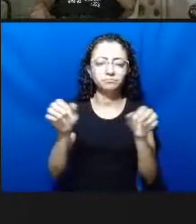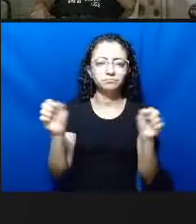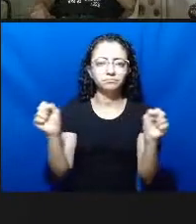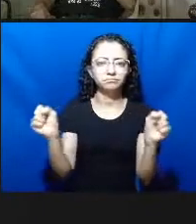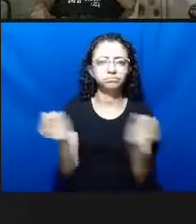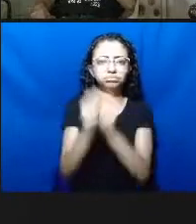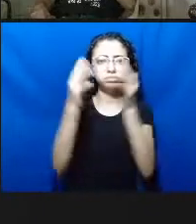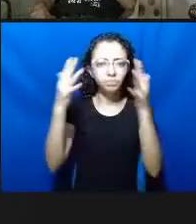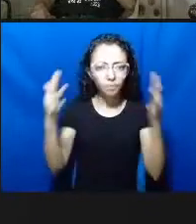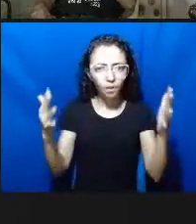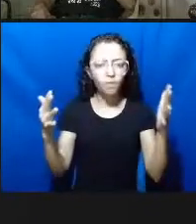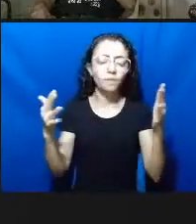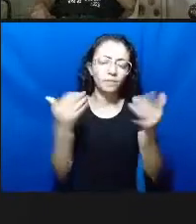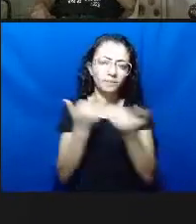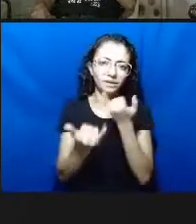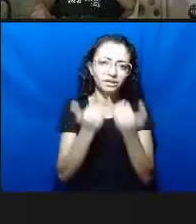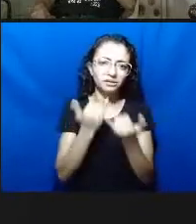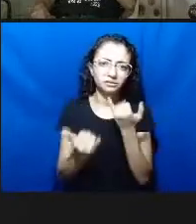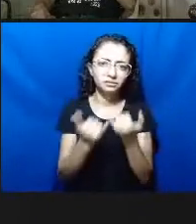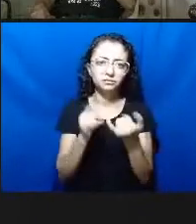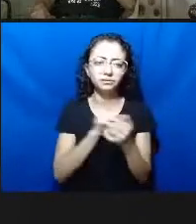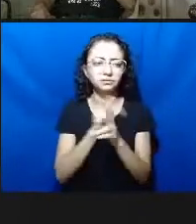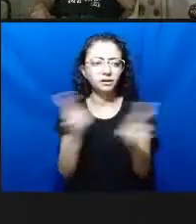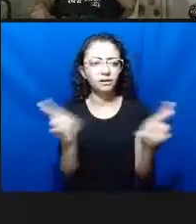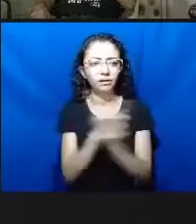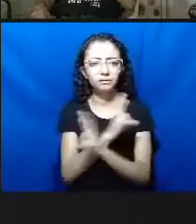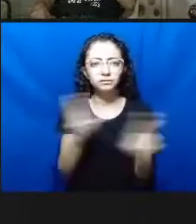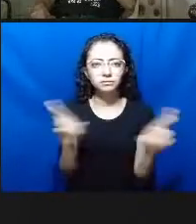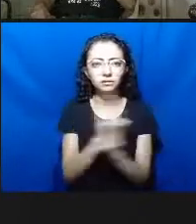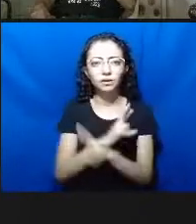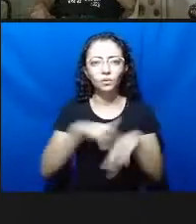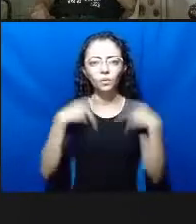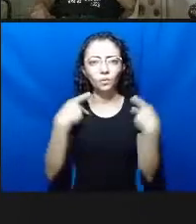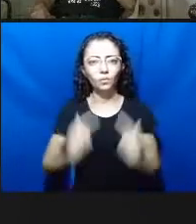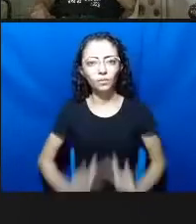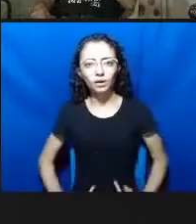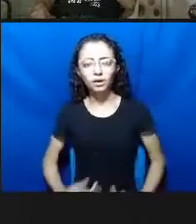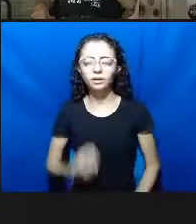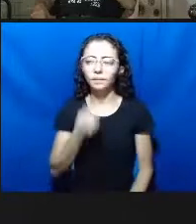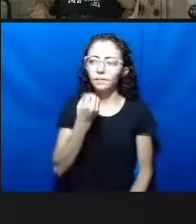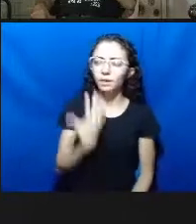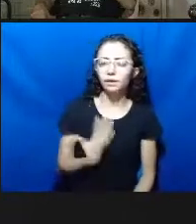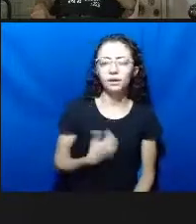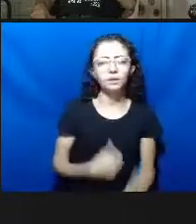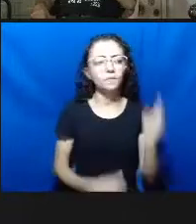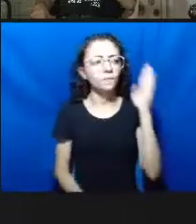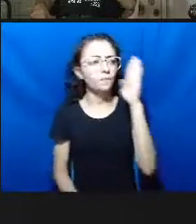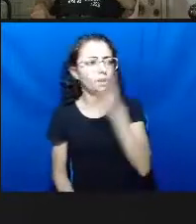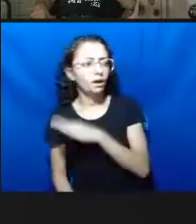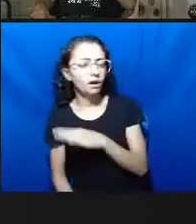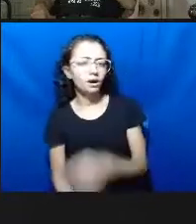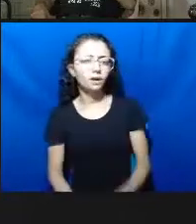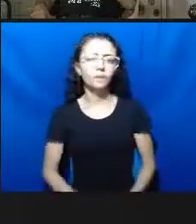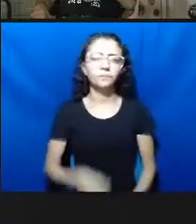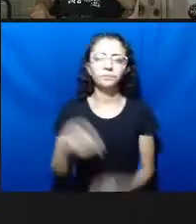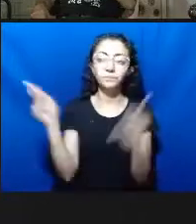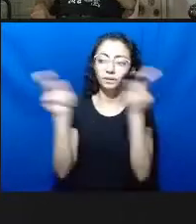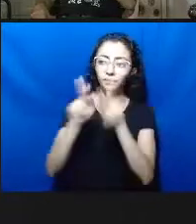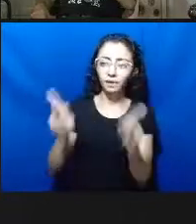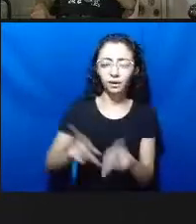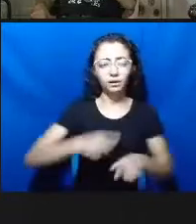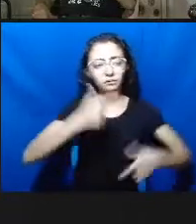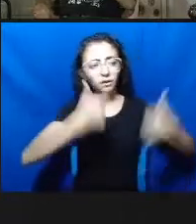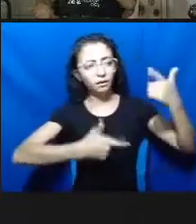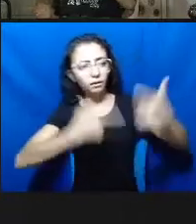relação humana antagônica entre o bem e o mal, entre paz e a guerra, entre o bom e o certo e o errado. Então